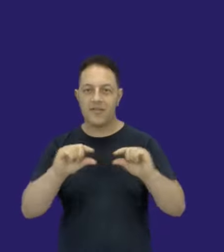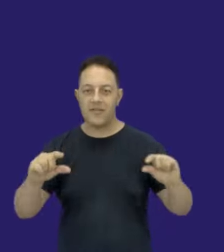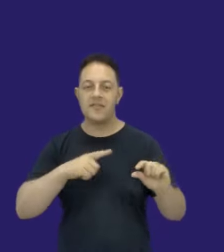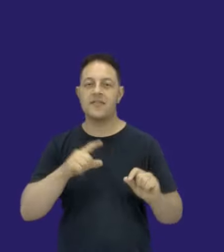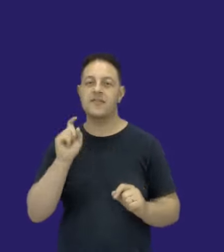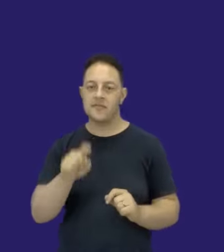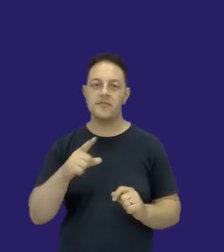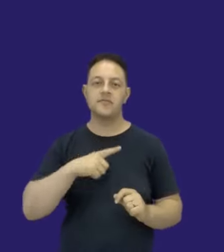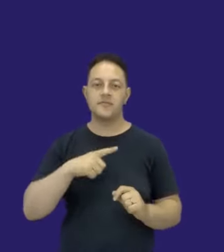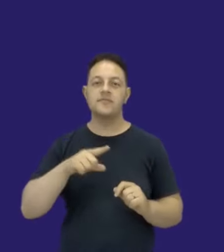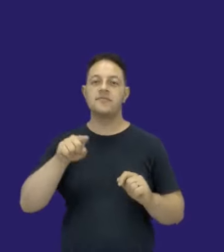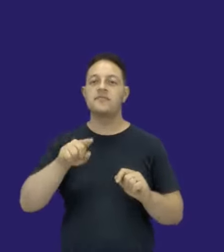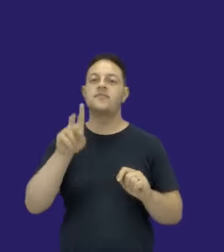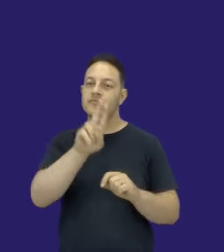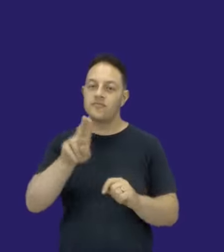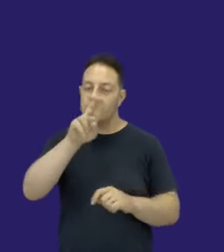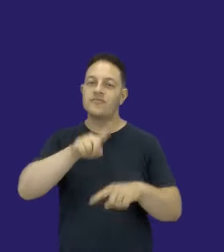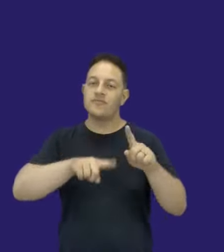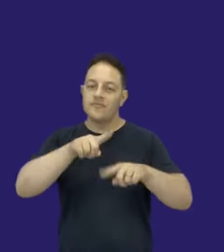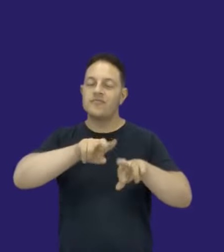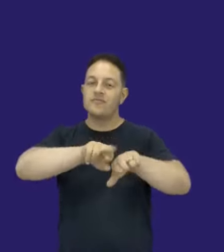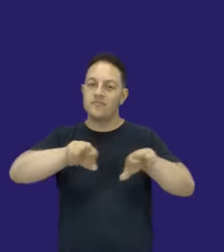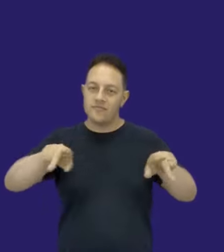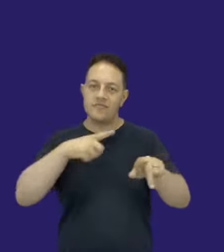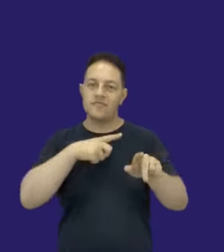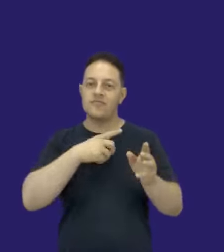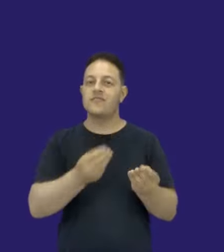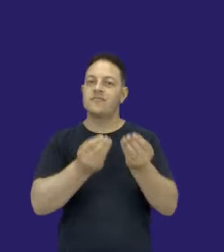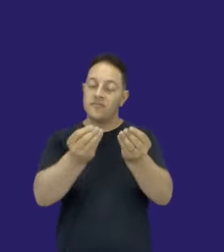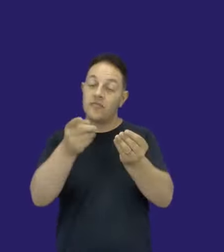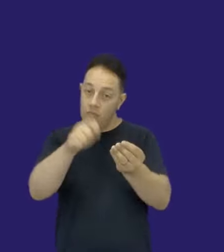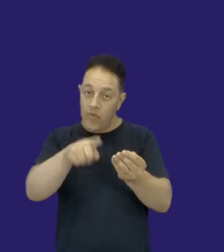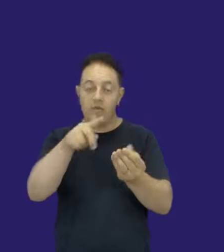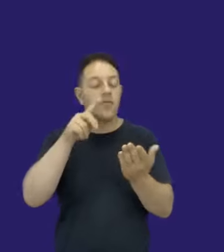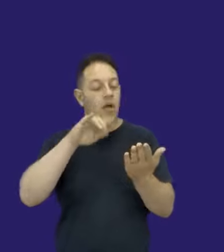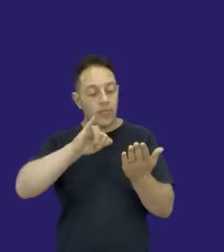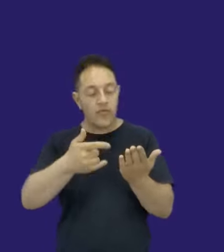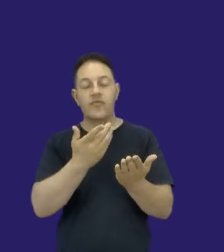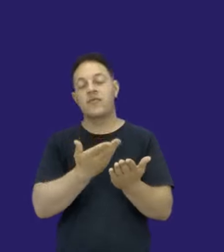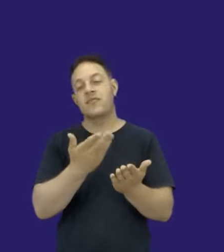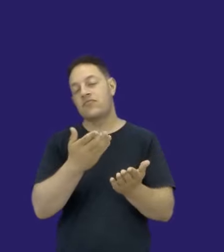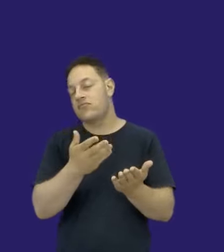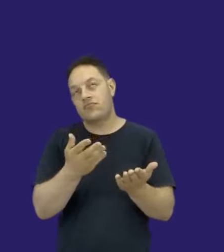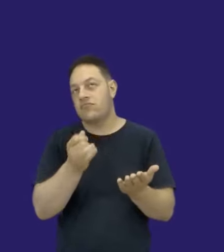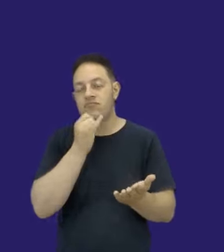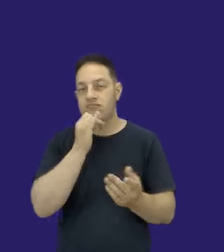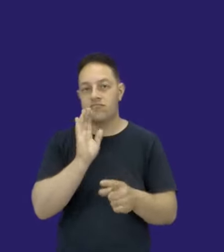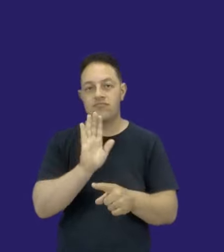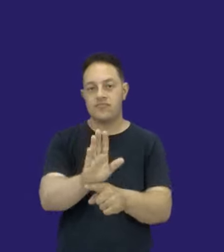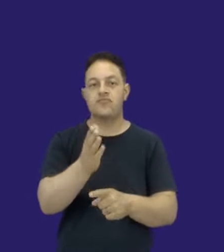vocês façam uso dos materiais necessários para bem